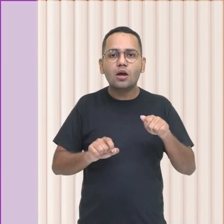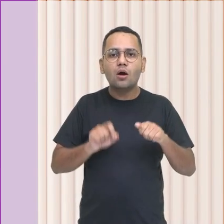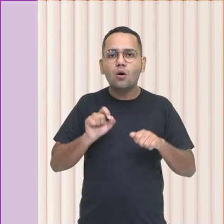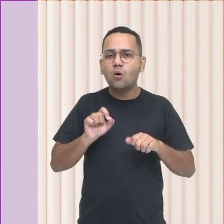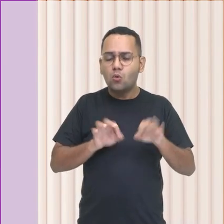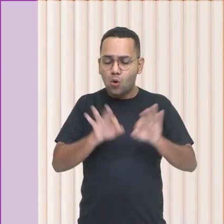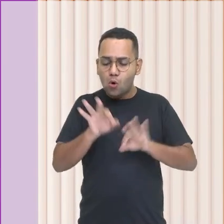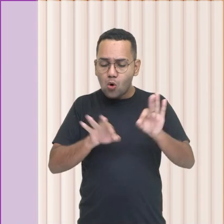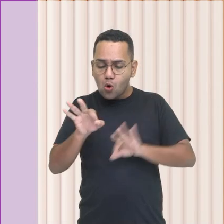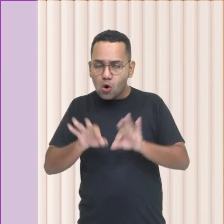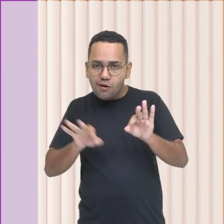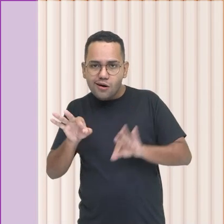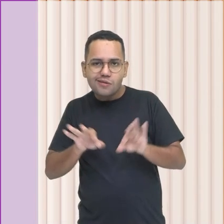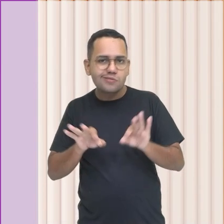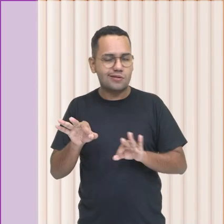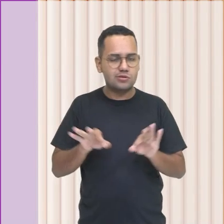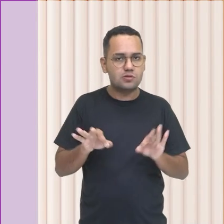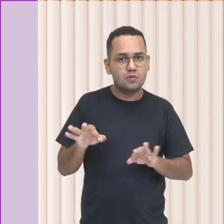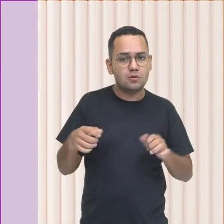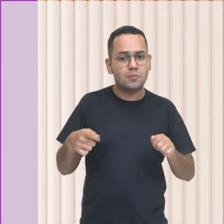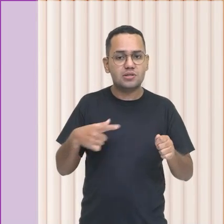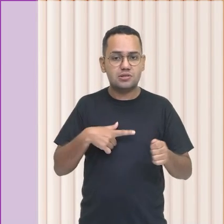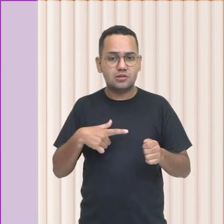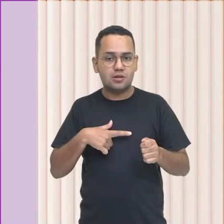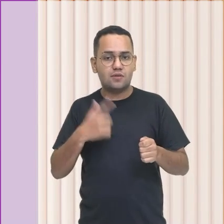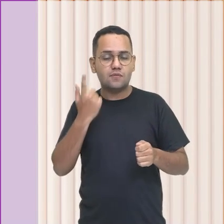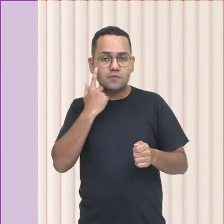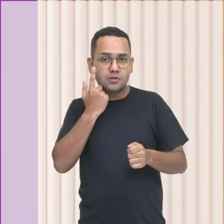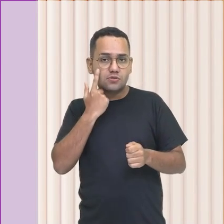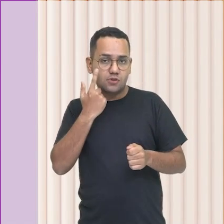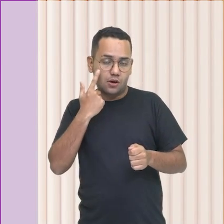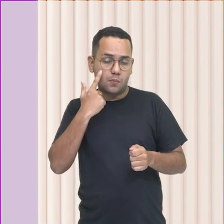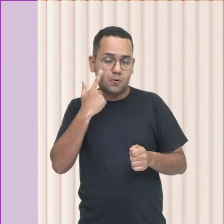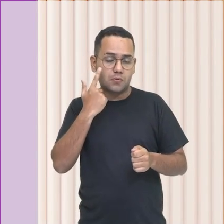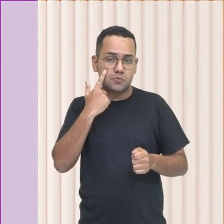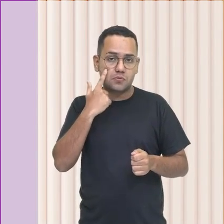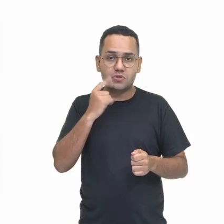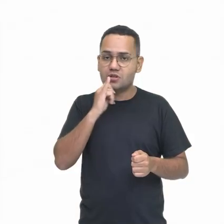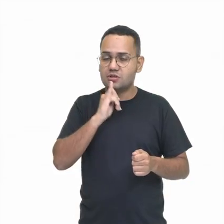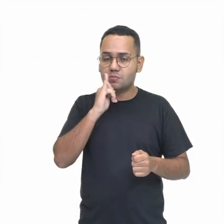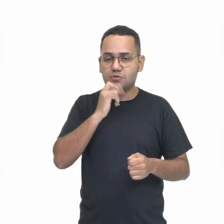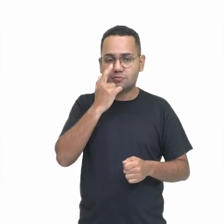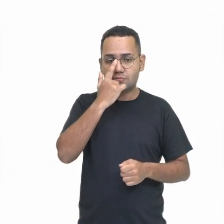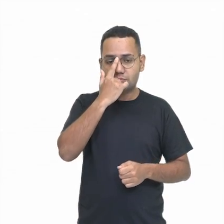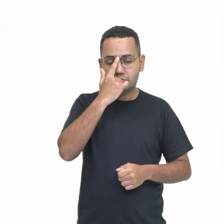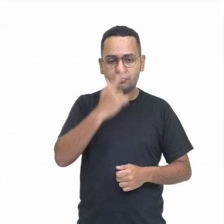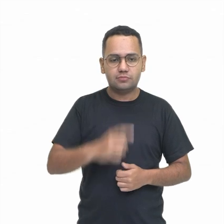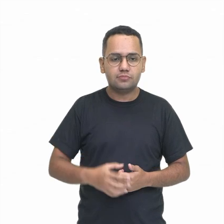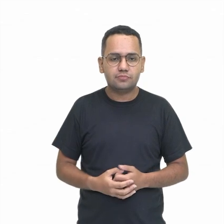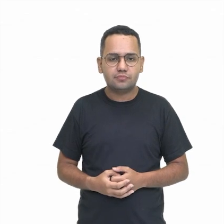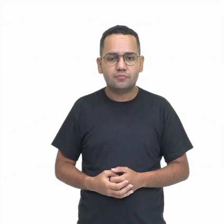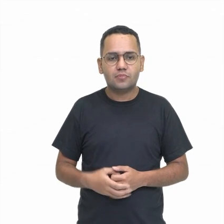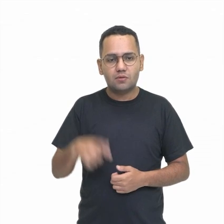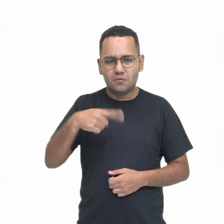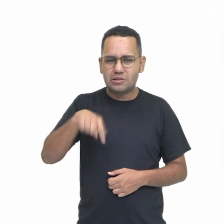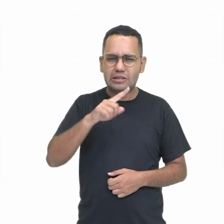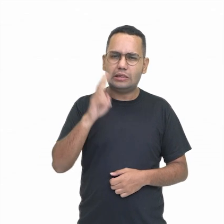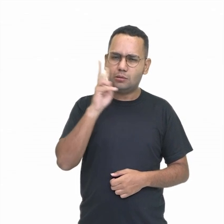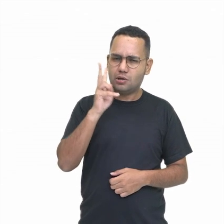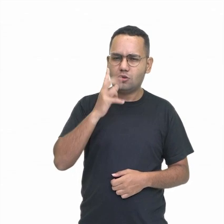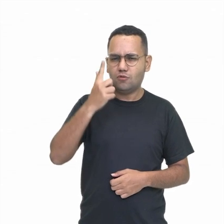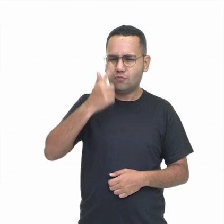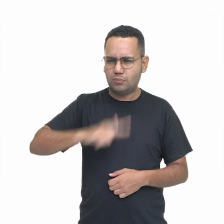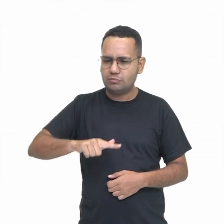ali principalmente algumas restrições né Vamos citar aqui dois exemplos que nós abordamos aí na nossa aula para você